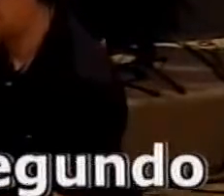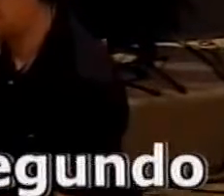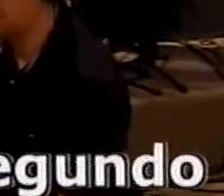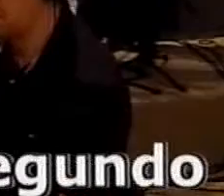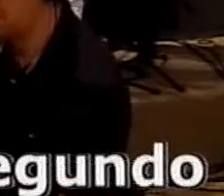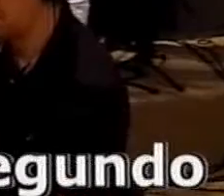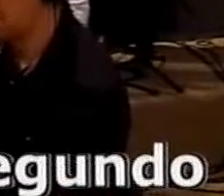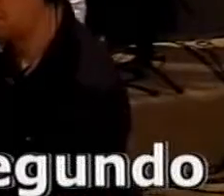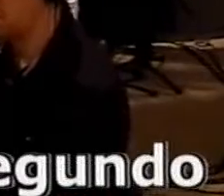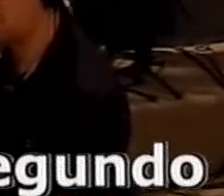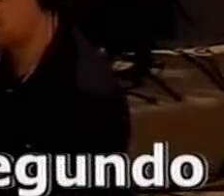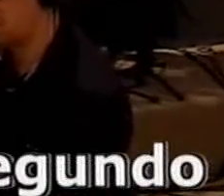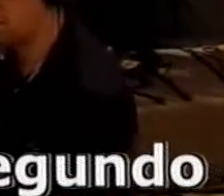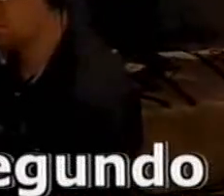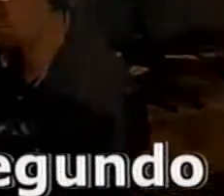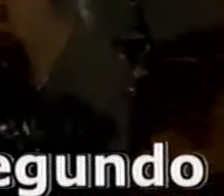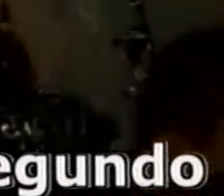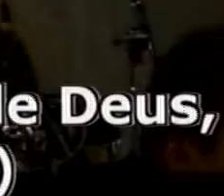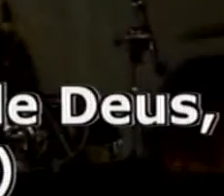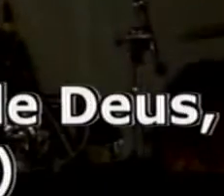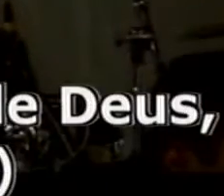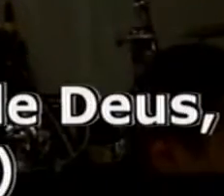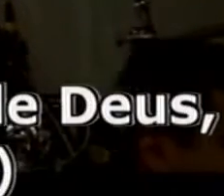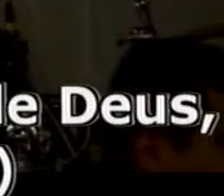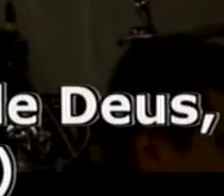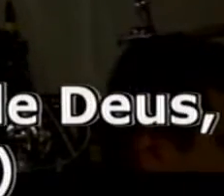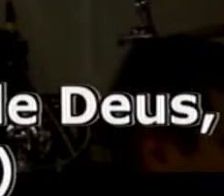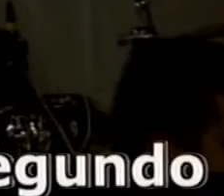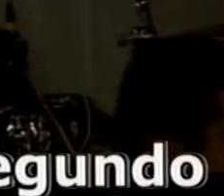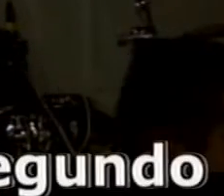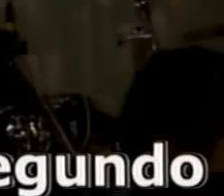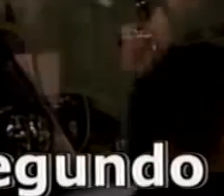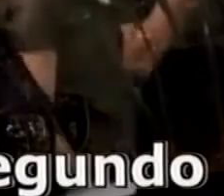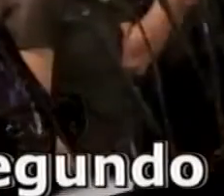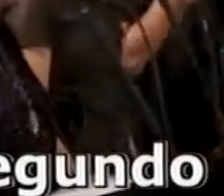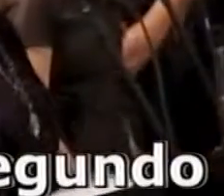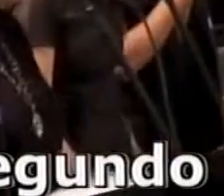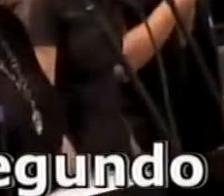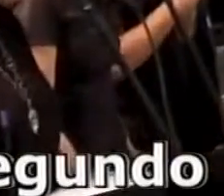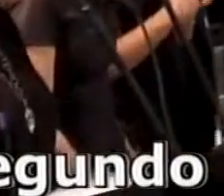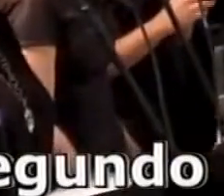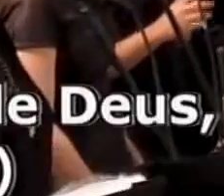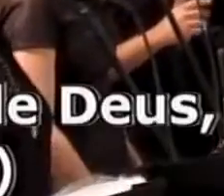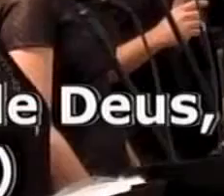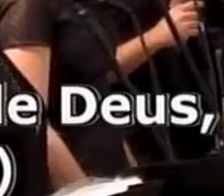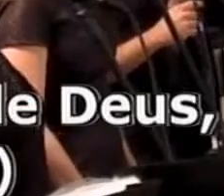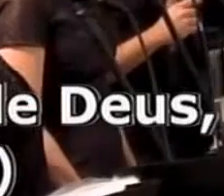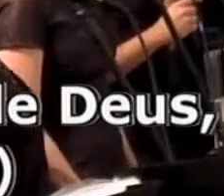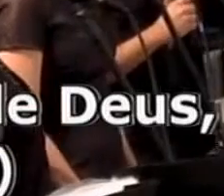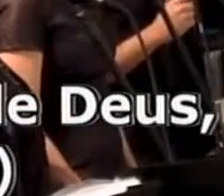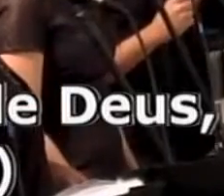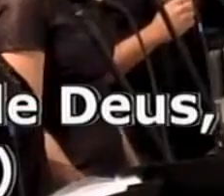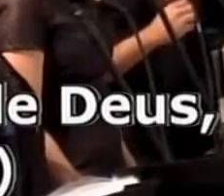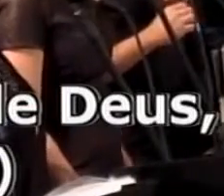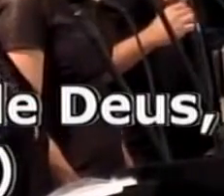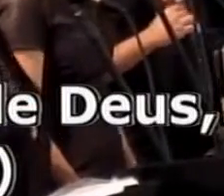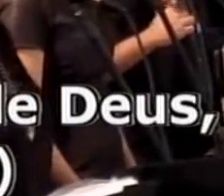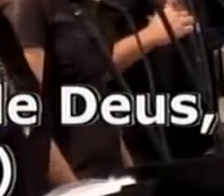eu sou um crente, vivendo segundo a vontade de Deus, vivendo segundo a vontade